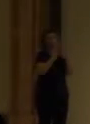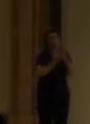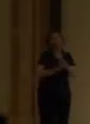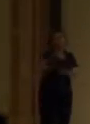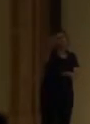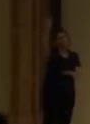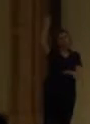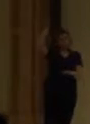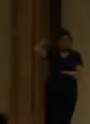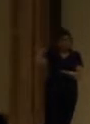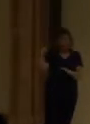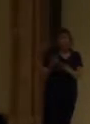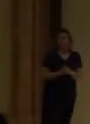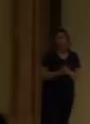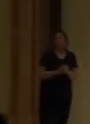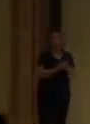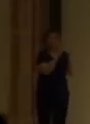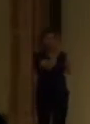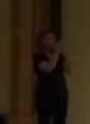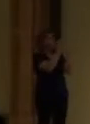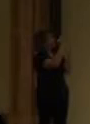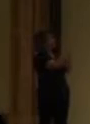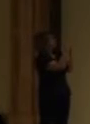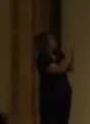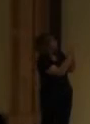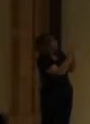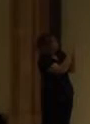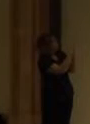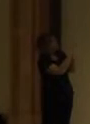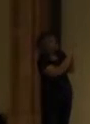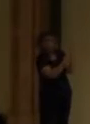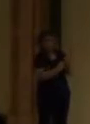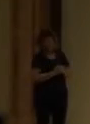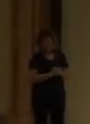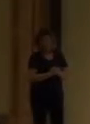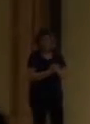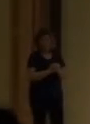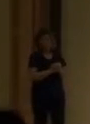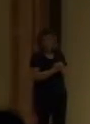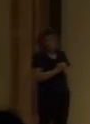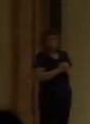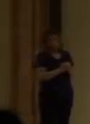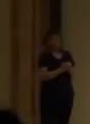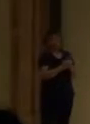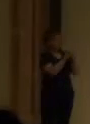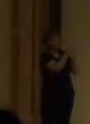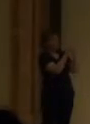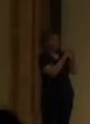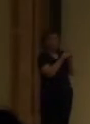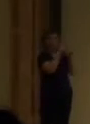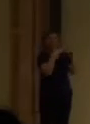representações dos povos que os europeus não conheciam são representações felizes e